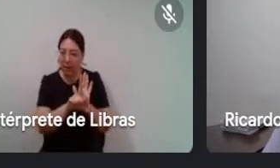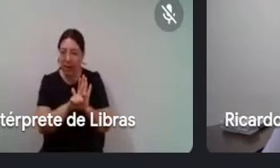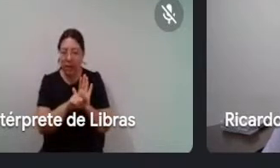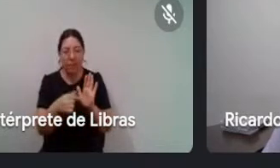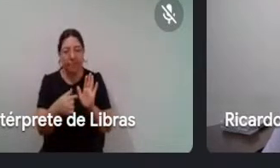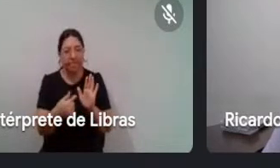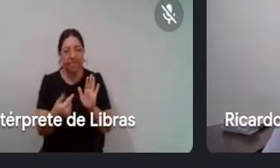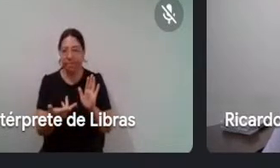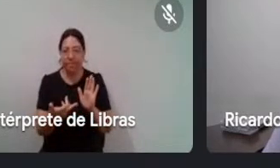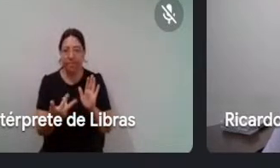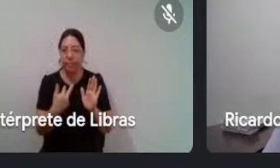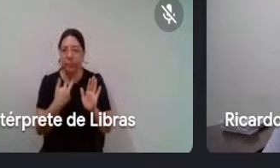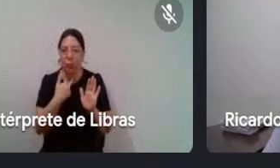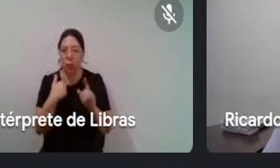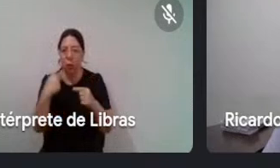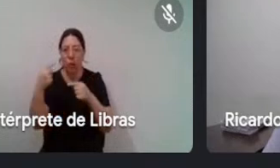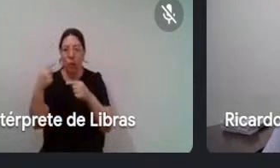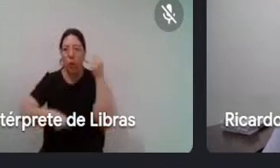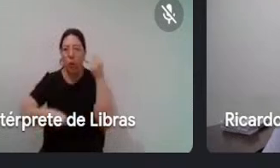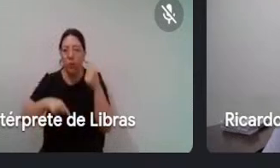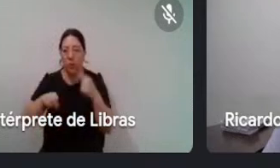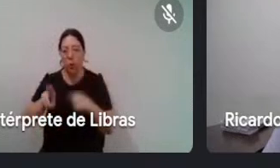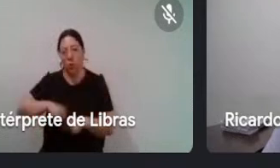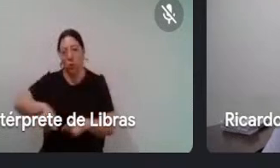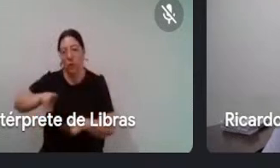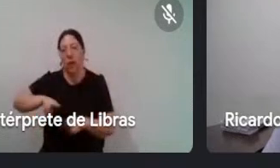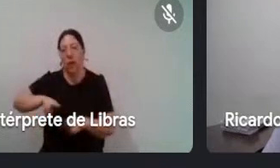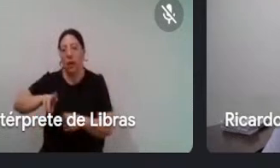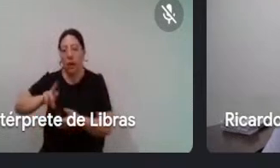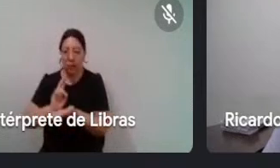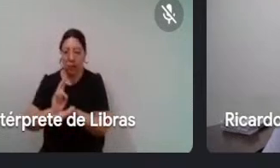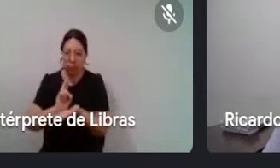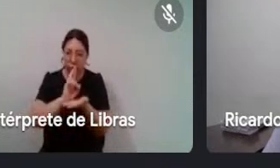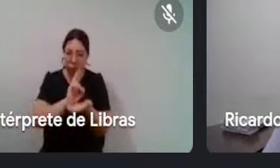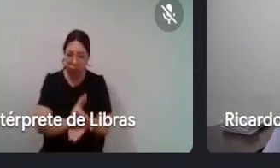públicos e deve ser considerada irregular